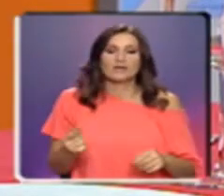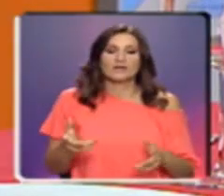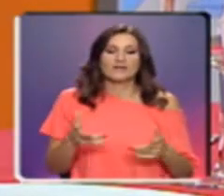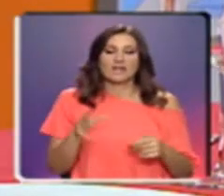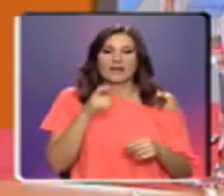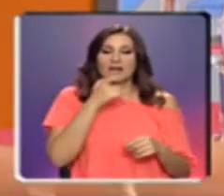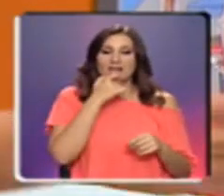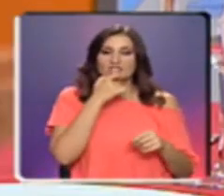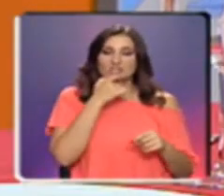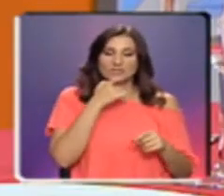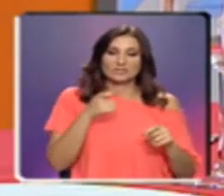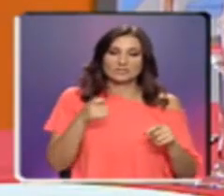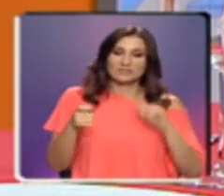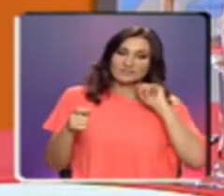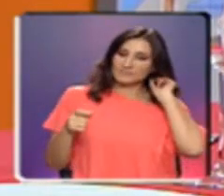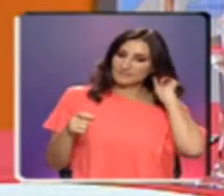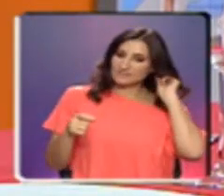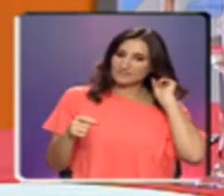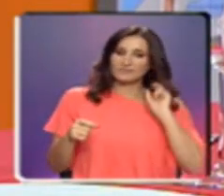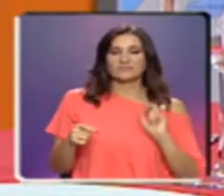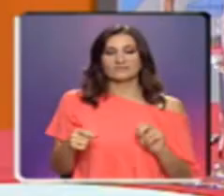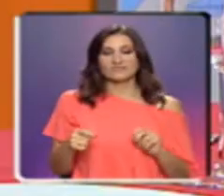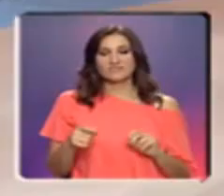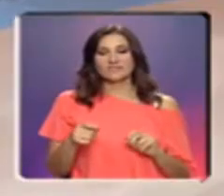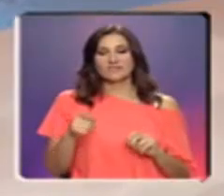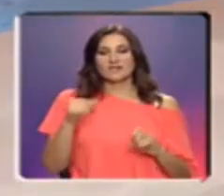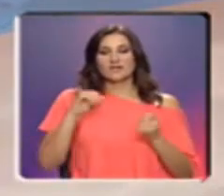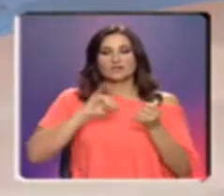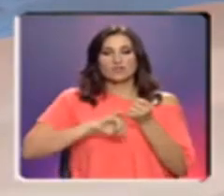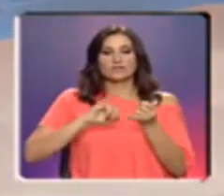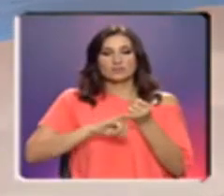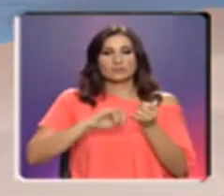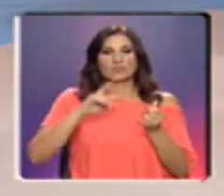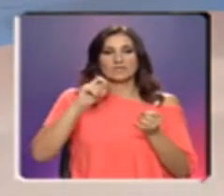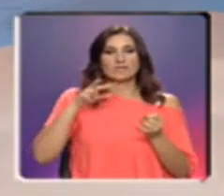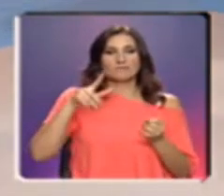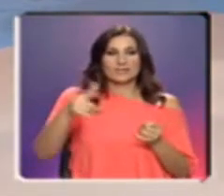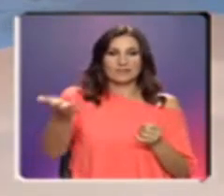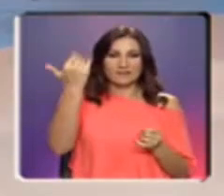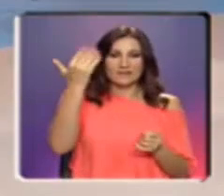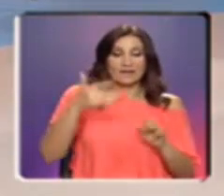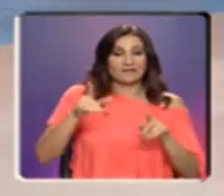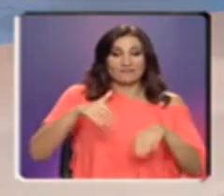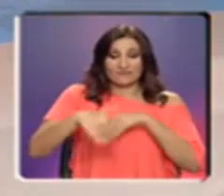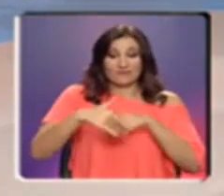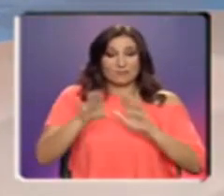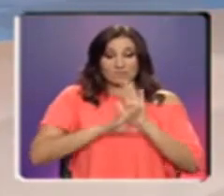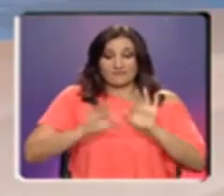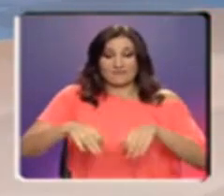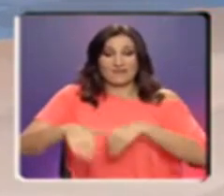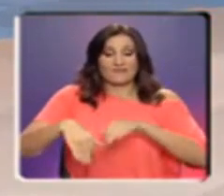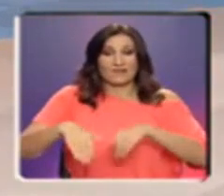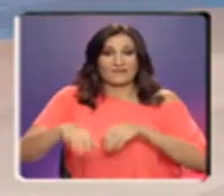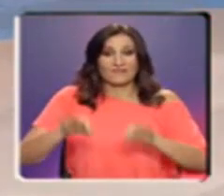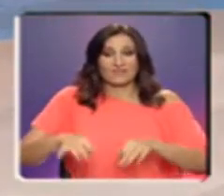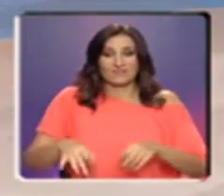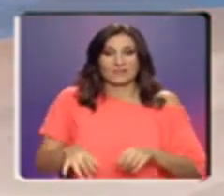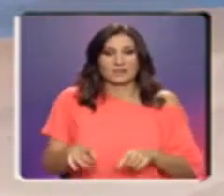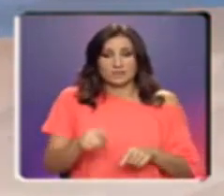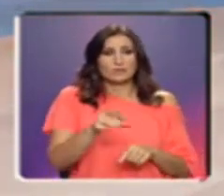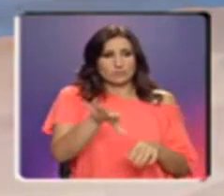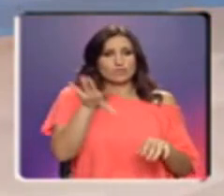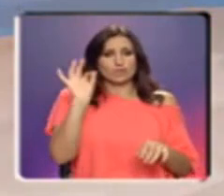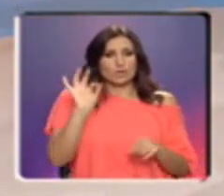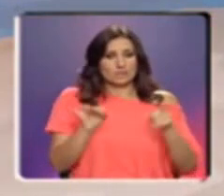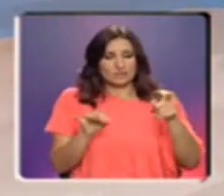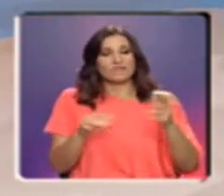se vier ali aquele então venha associado... cá, ao sócio 3000, venha sócio cá. 3000, e tem que ser rápido, que estamos a terminar. Vá, qual é a que escolhe a canção? Não, ele escolhe